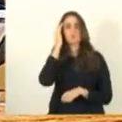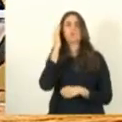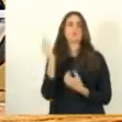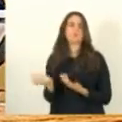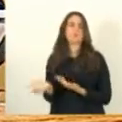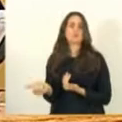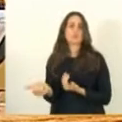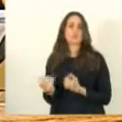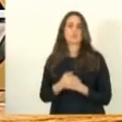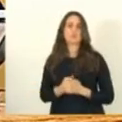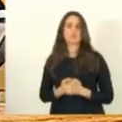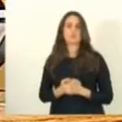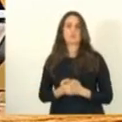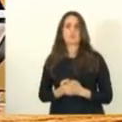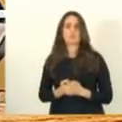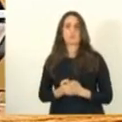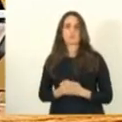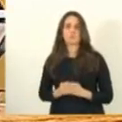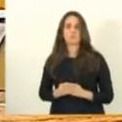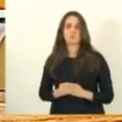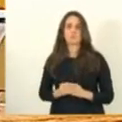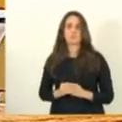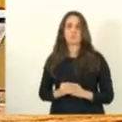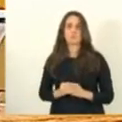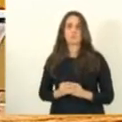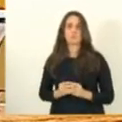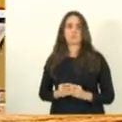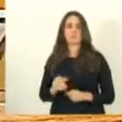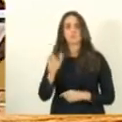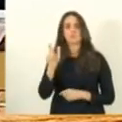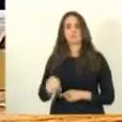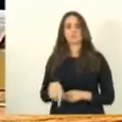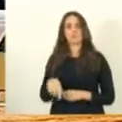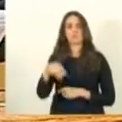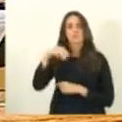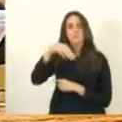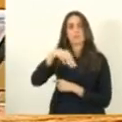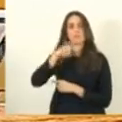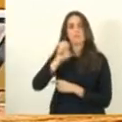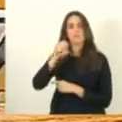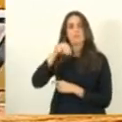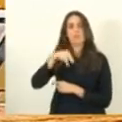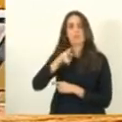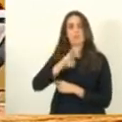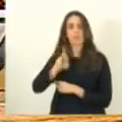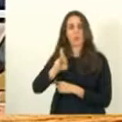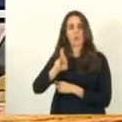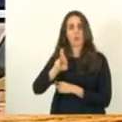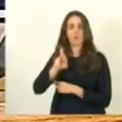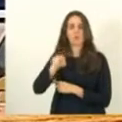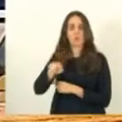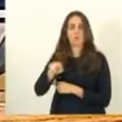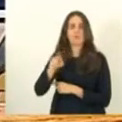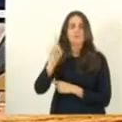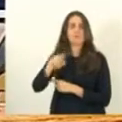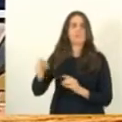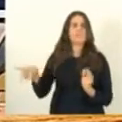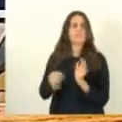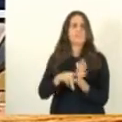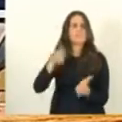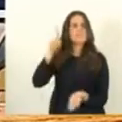que, de uma maneira assim, carinhosa, são chamados, mas que de verdade eles são